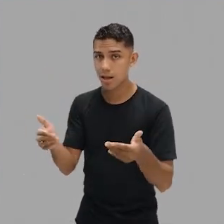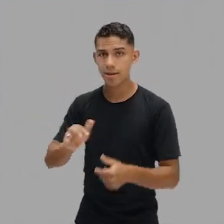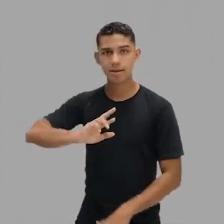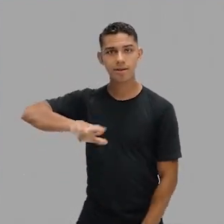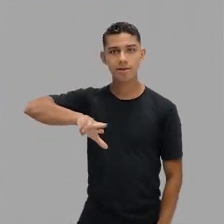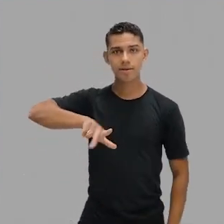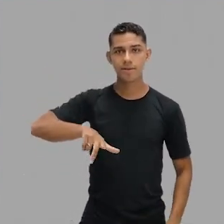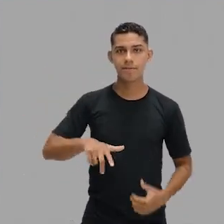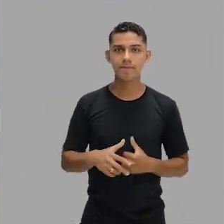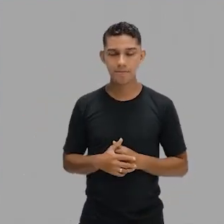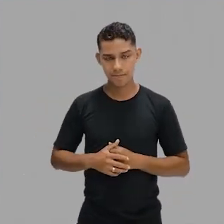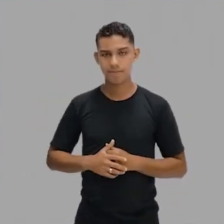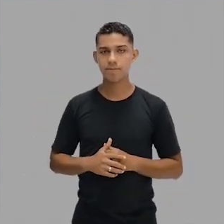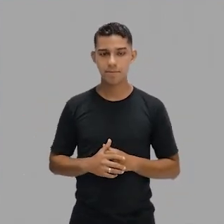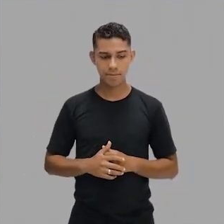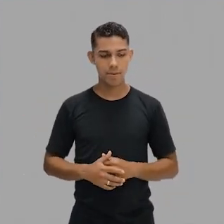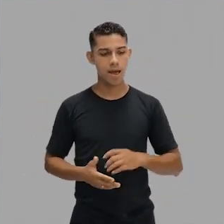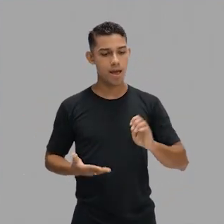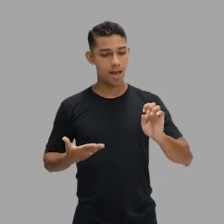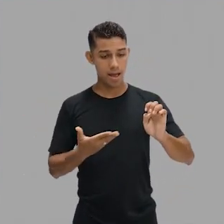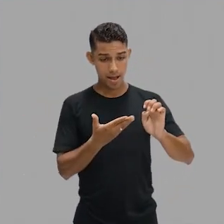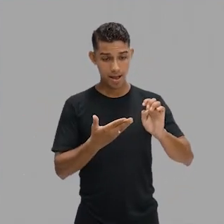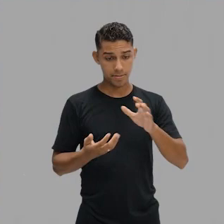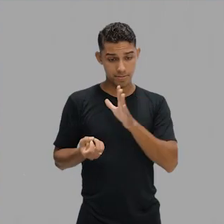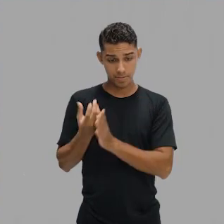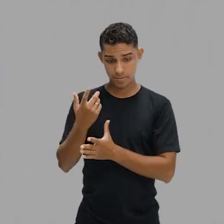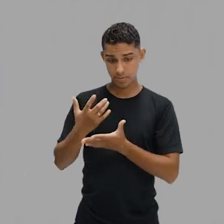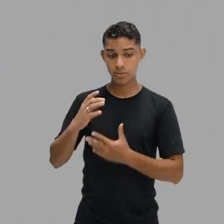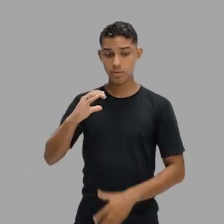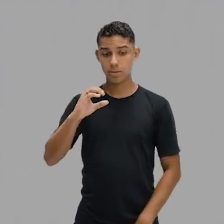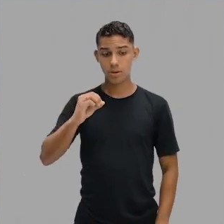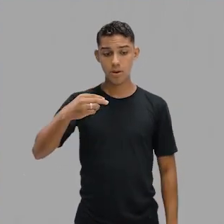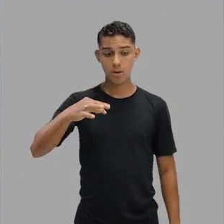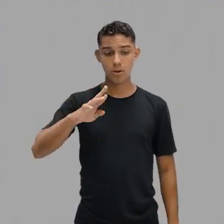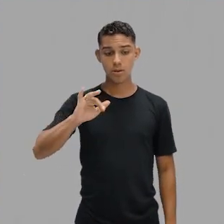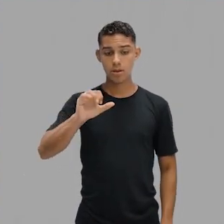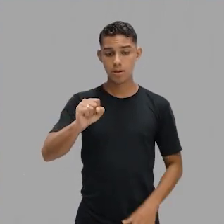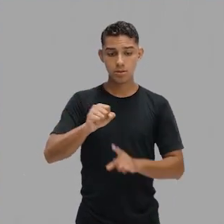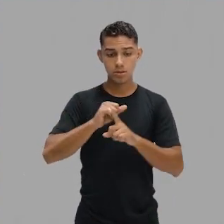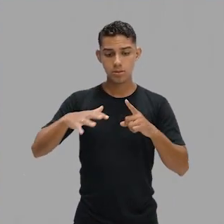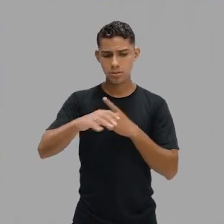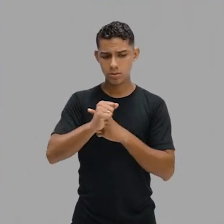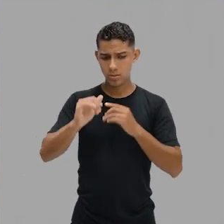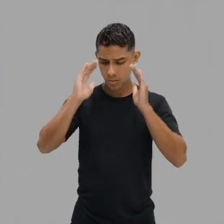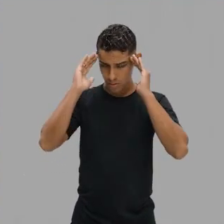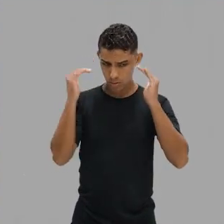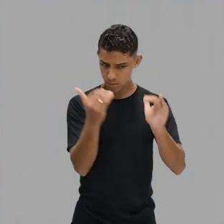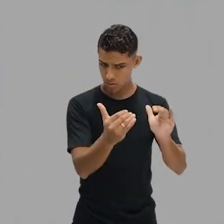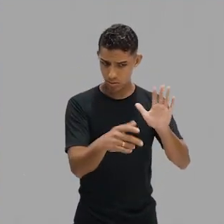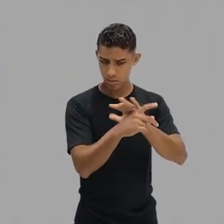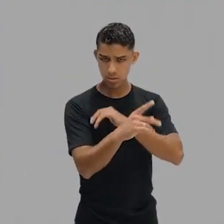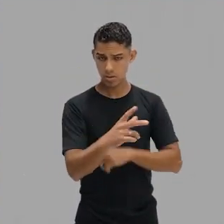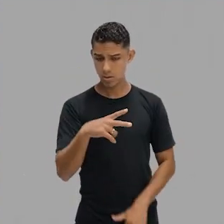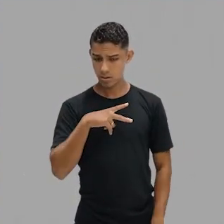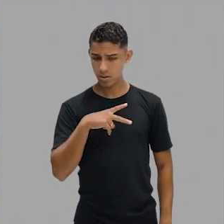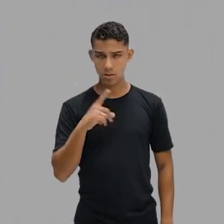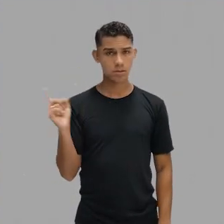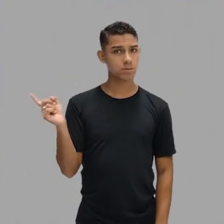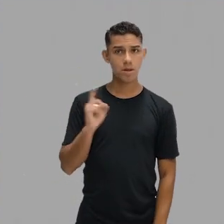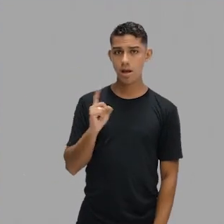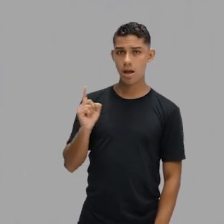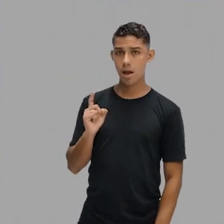é. Letra E. Na obra do contrato social, Rousseau defende a propriedade privada. Ele não defende, ele